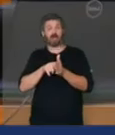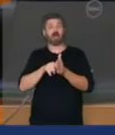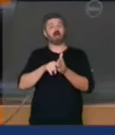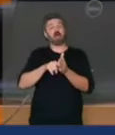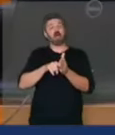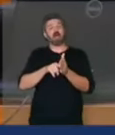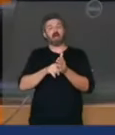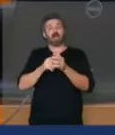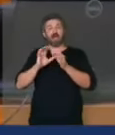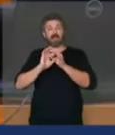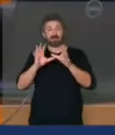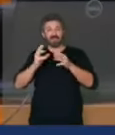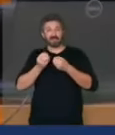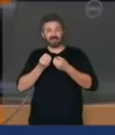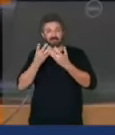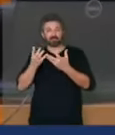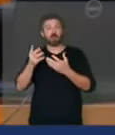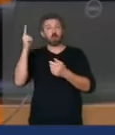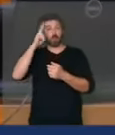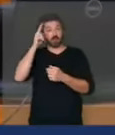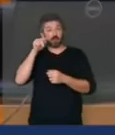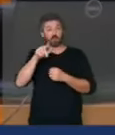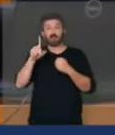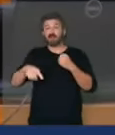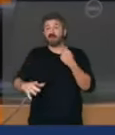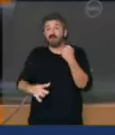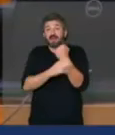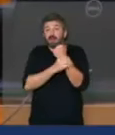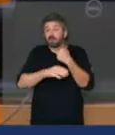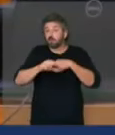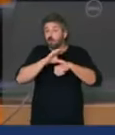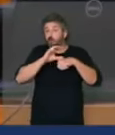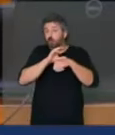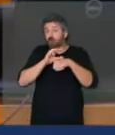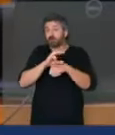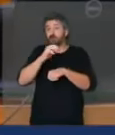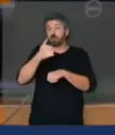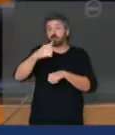expressão, relembro que ela é garantida pela Constituição de